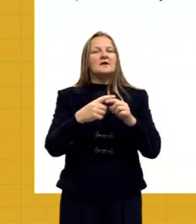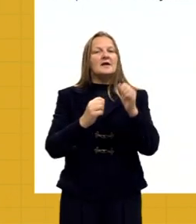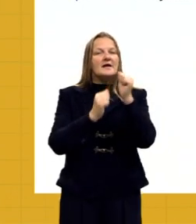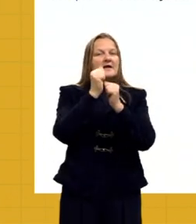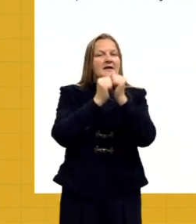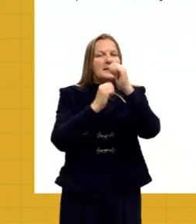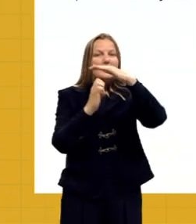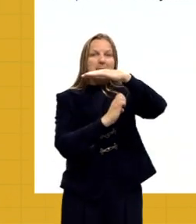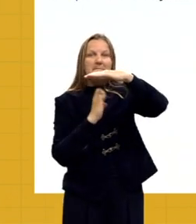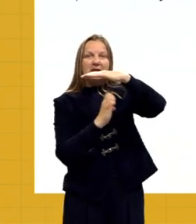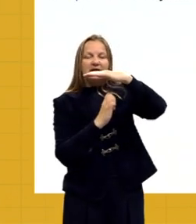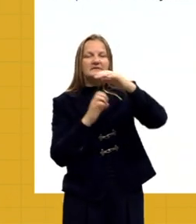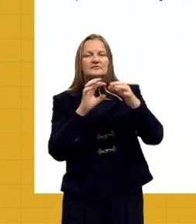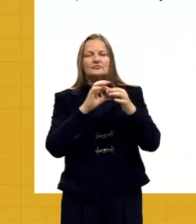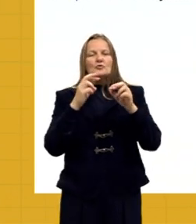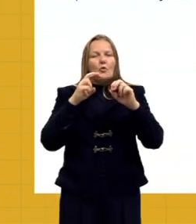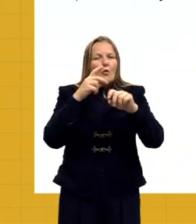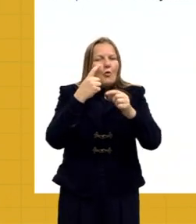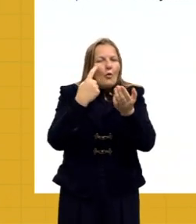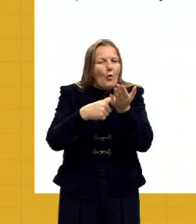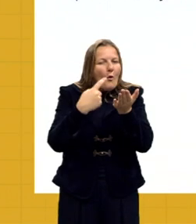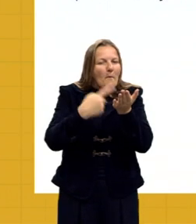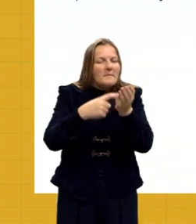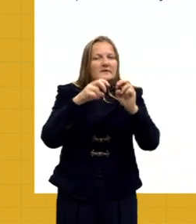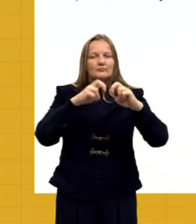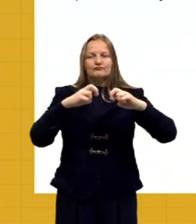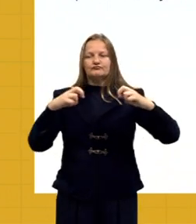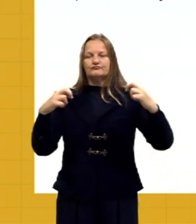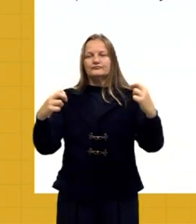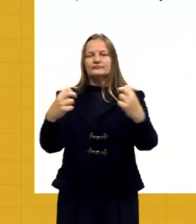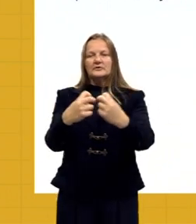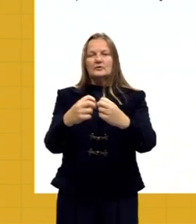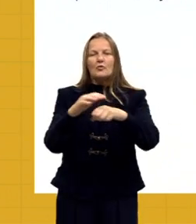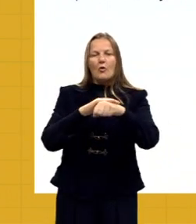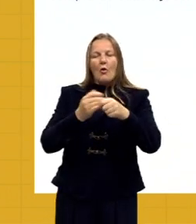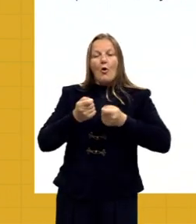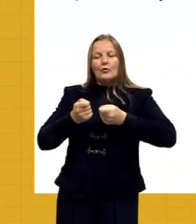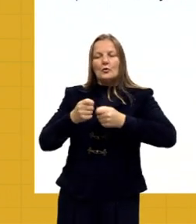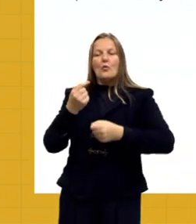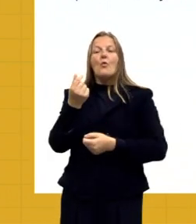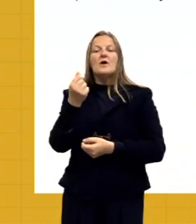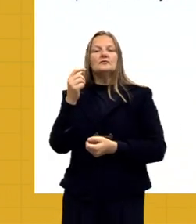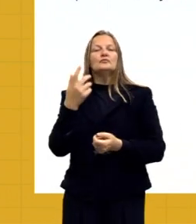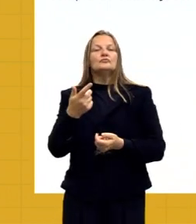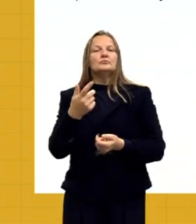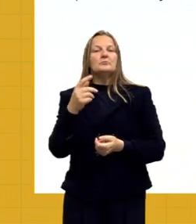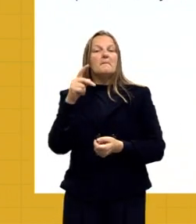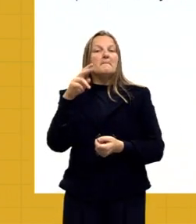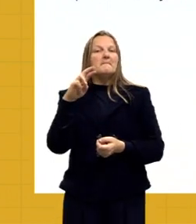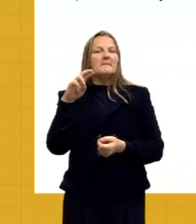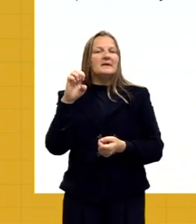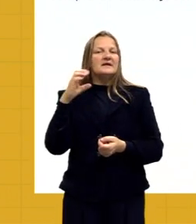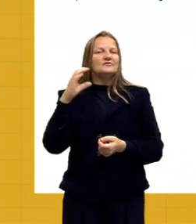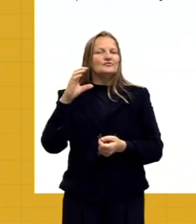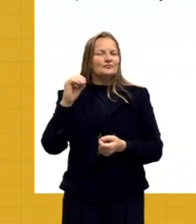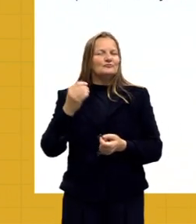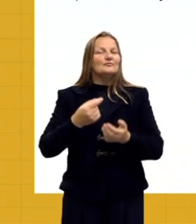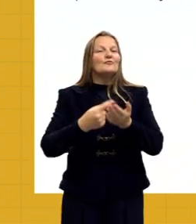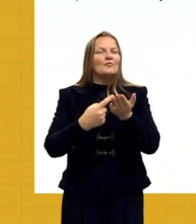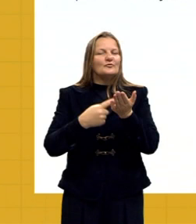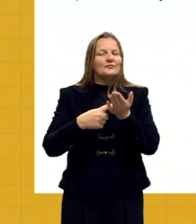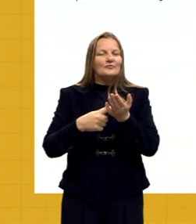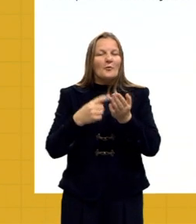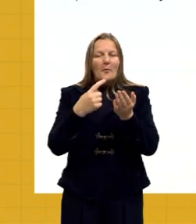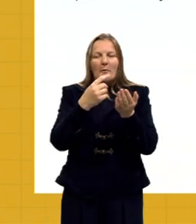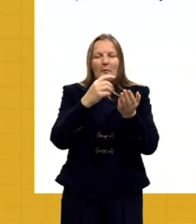quando essas empresas se reúnem aí acabam para controlar o preço do produto tá só tem a oferta ali daquele produto